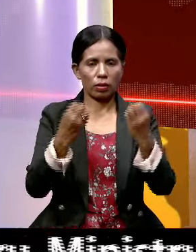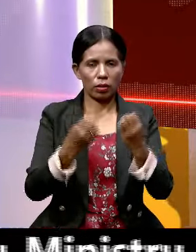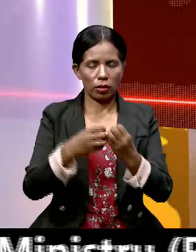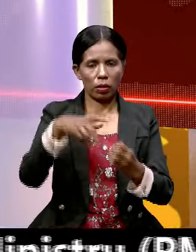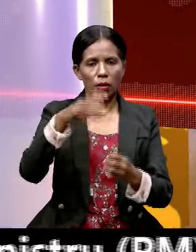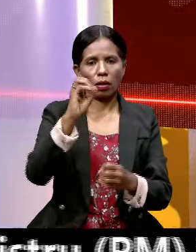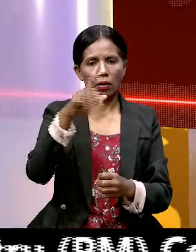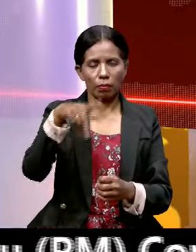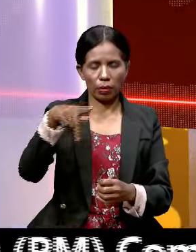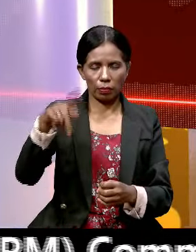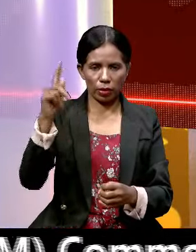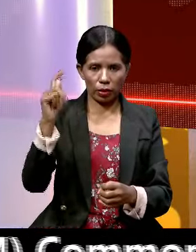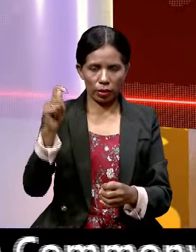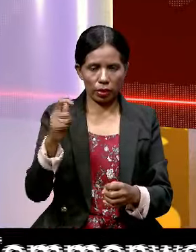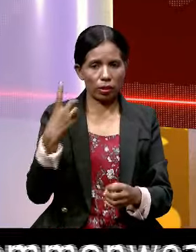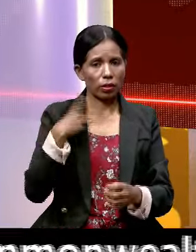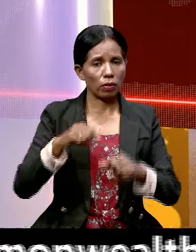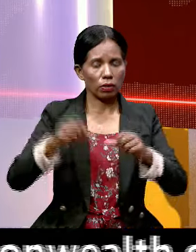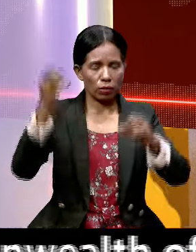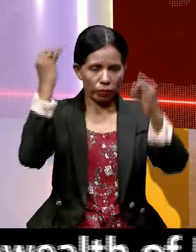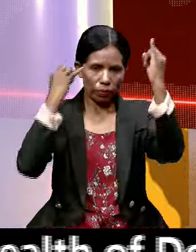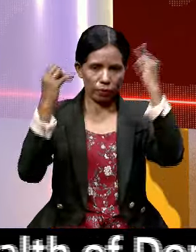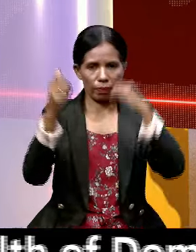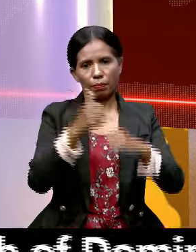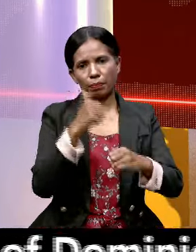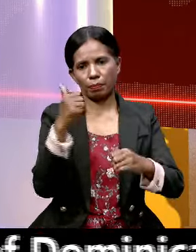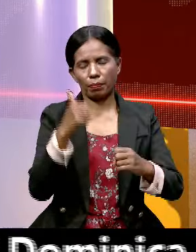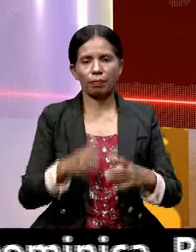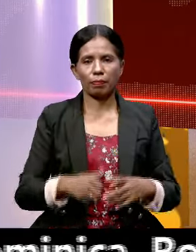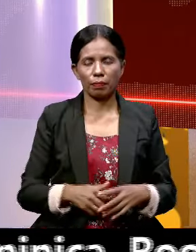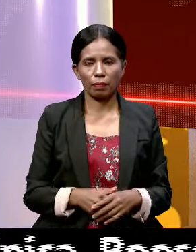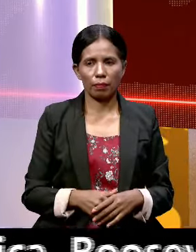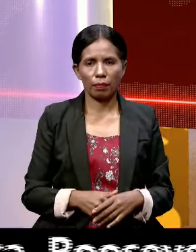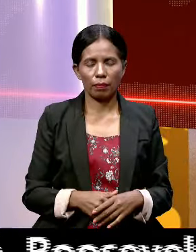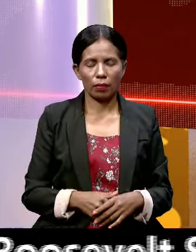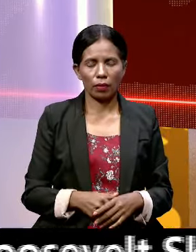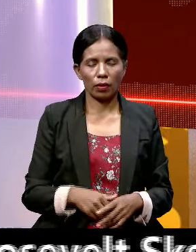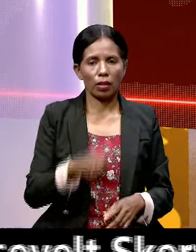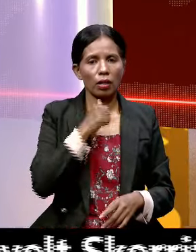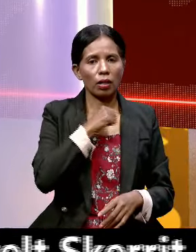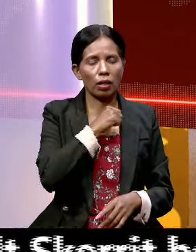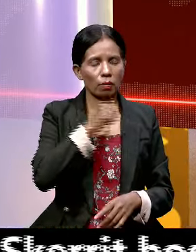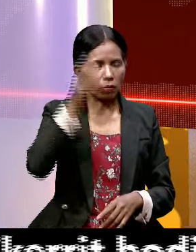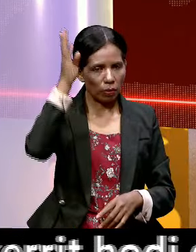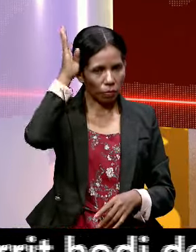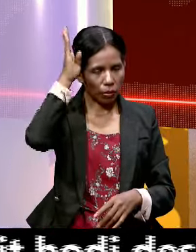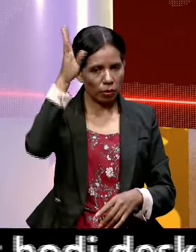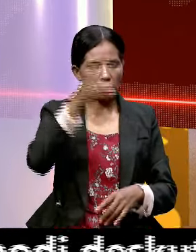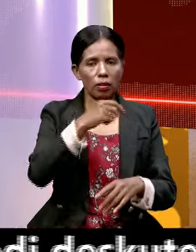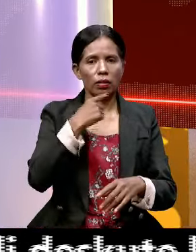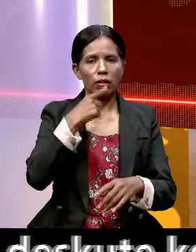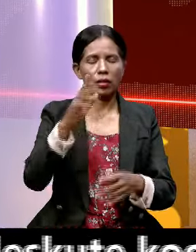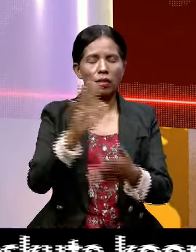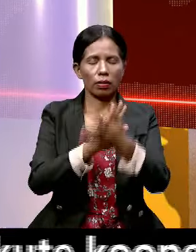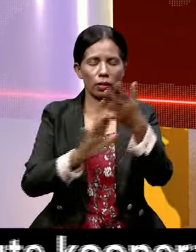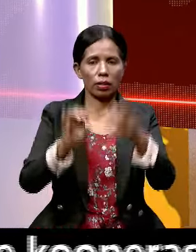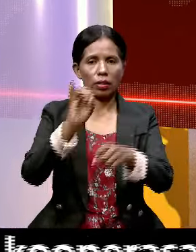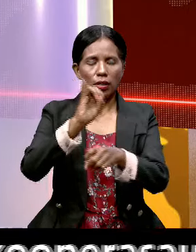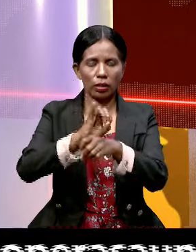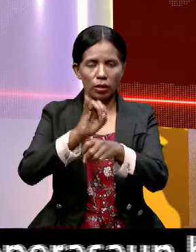popular trabalhador timorense. Ita continua em Fomercial, Seluk. Dom Virgílio Cardeal do Carmo da Silva inaugura a capela